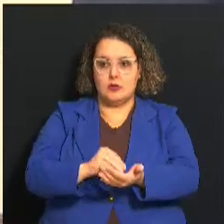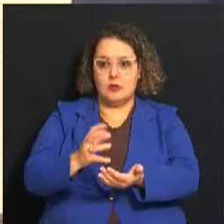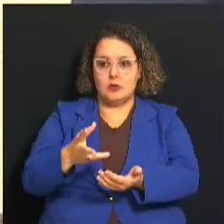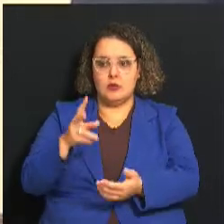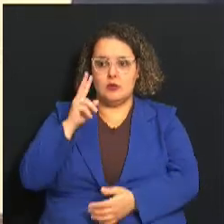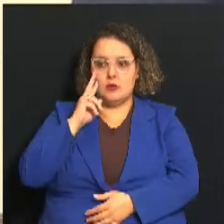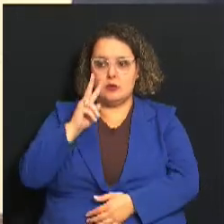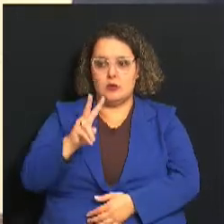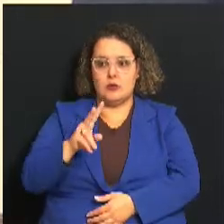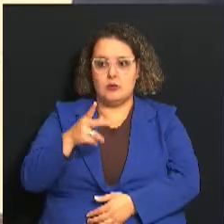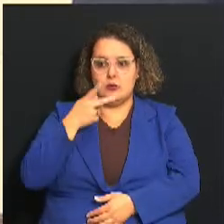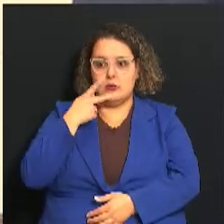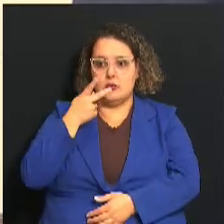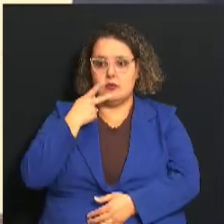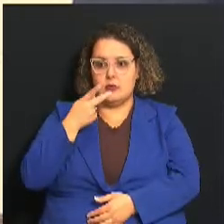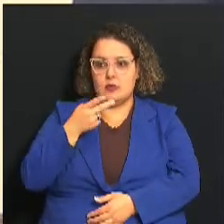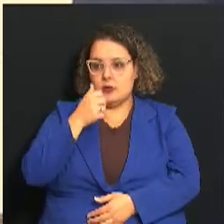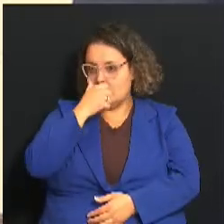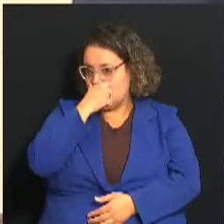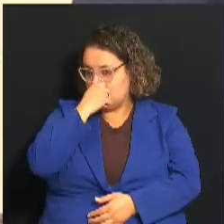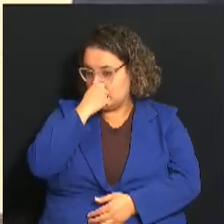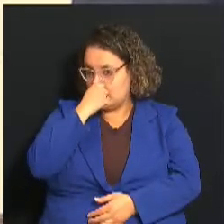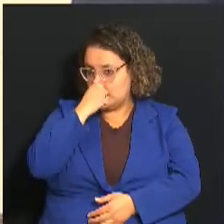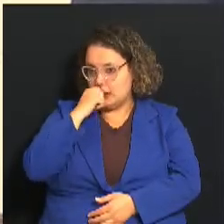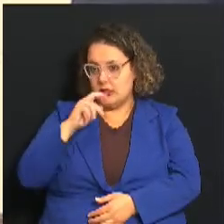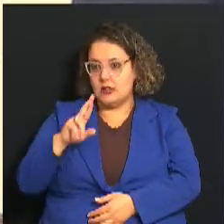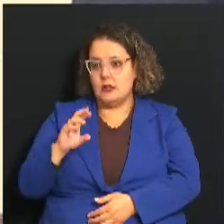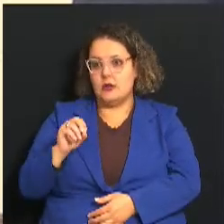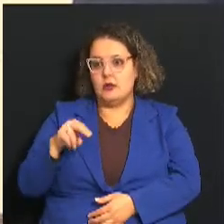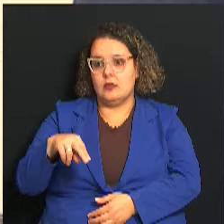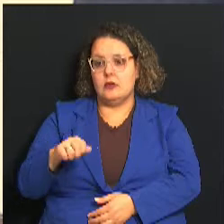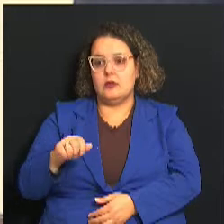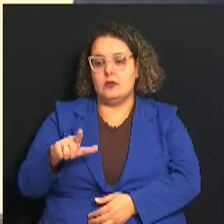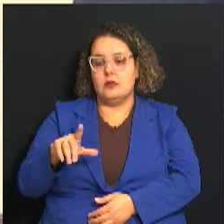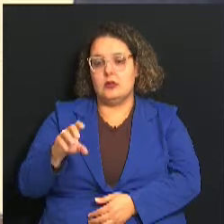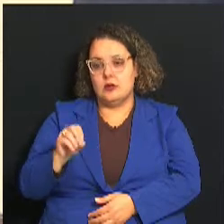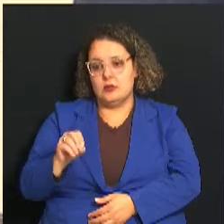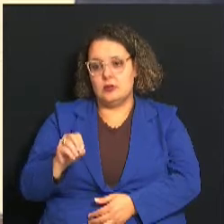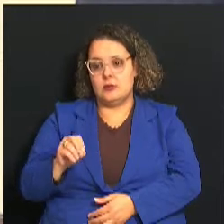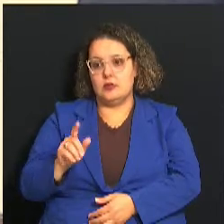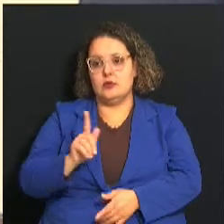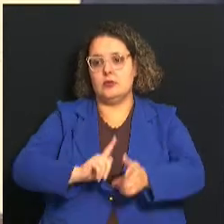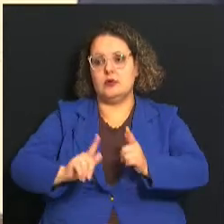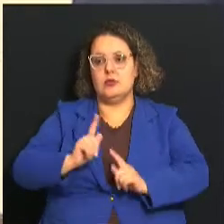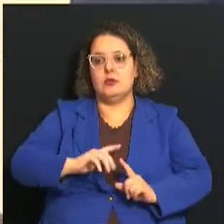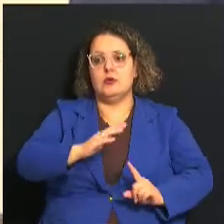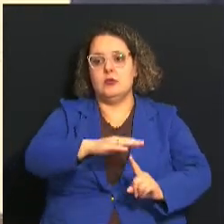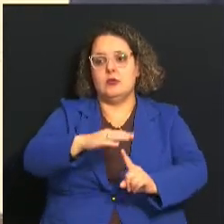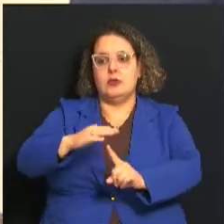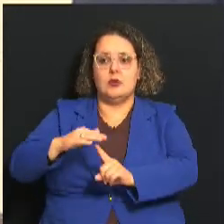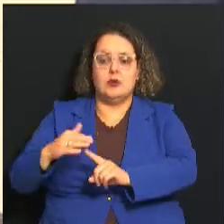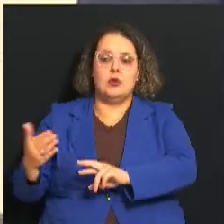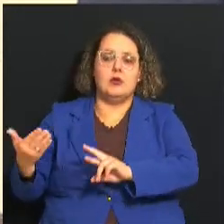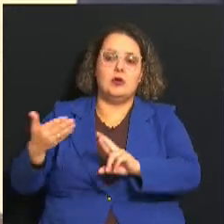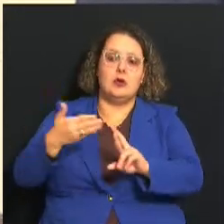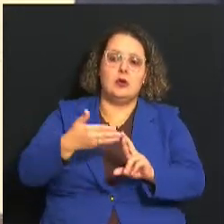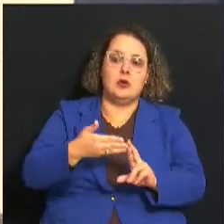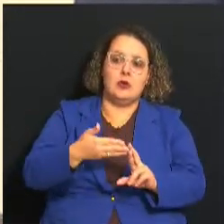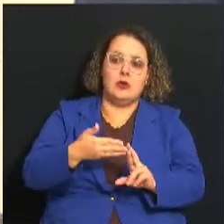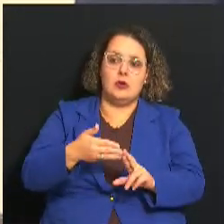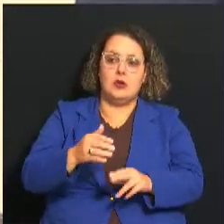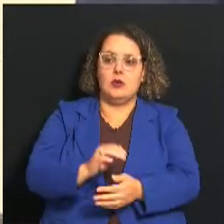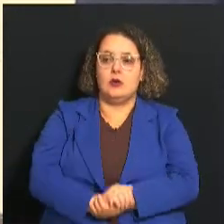eu não tinha falado dele, né? Também anunciar o Ronaldo Pontes Furtado, gerente de meio ambiente, representando